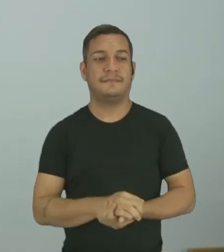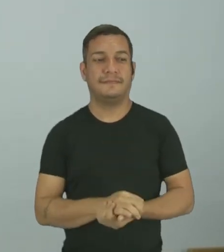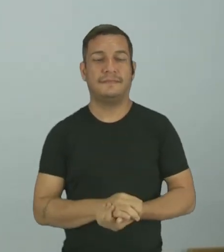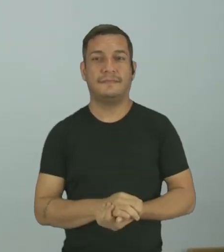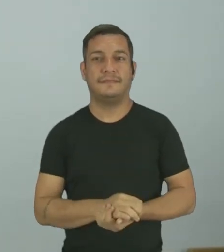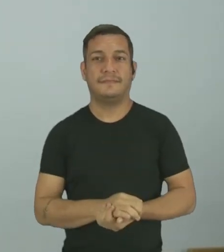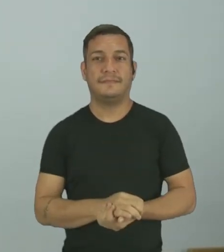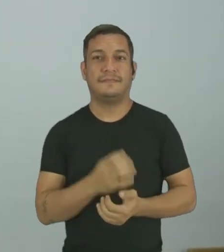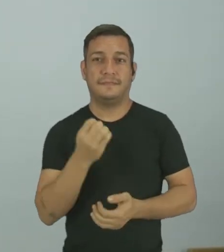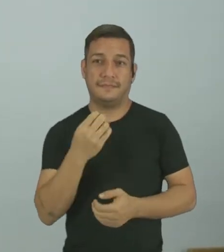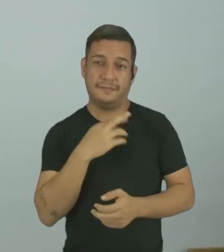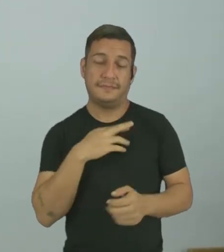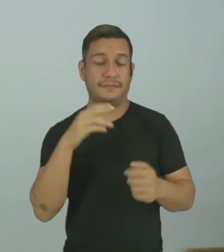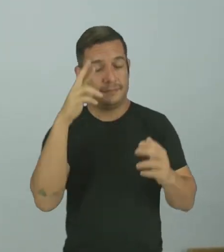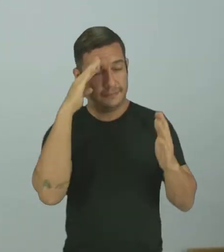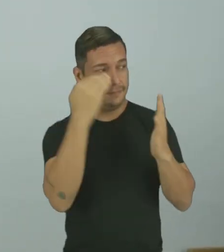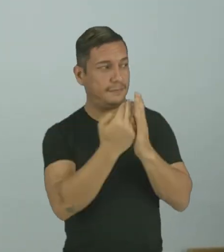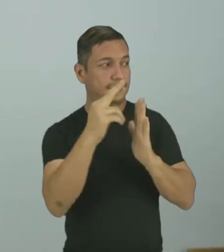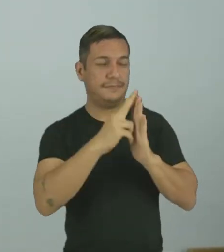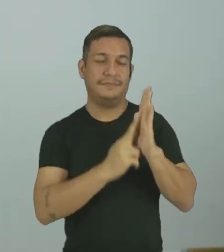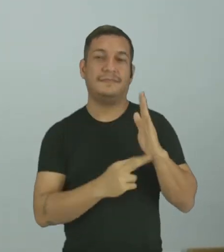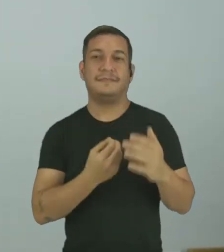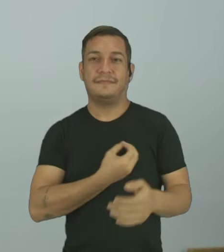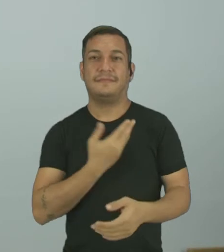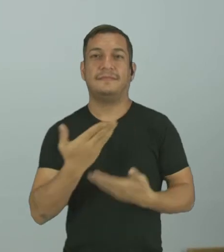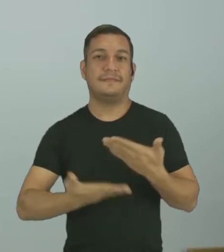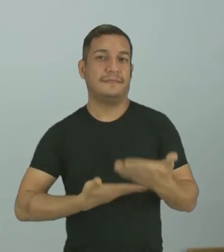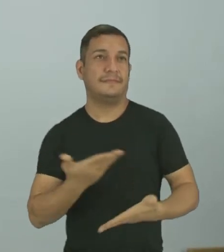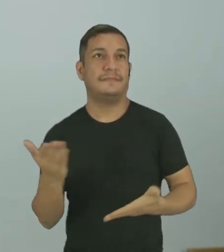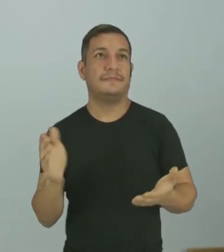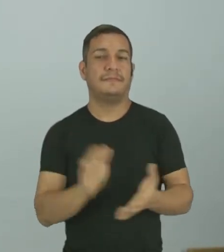de boa convivência.